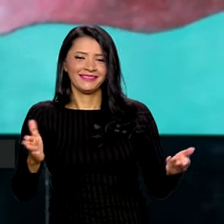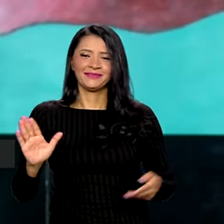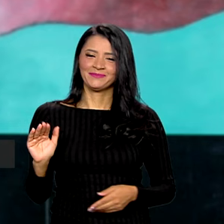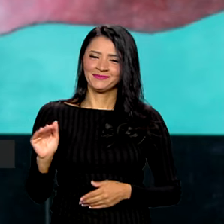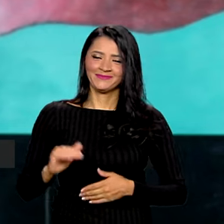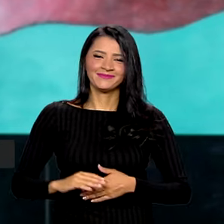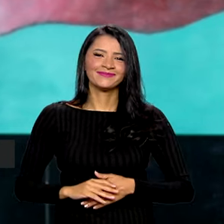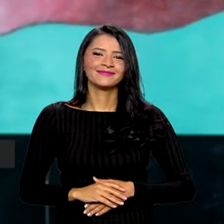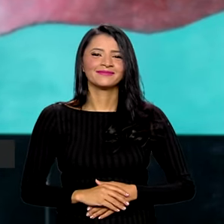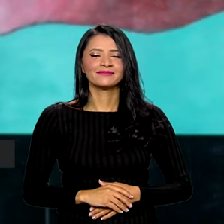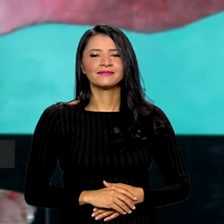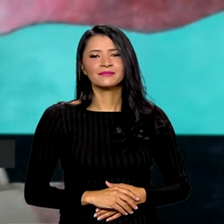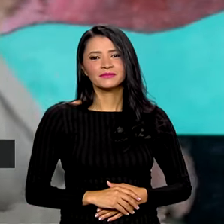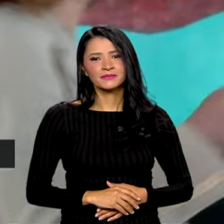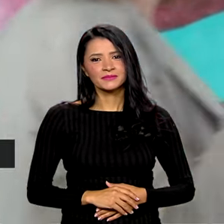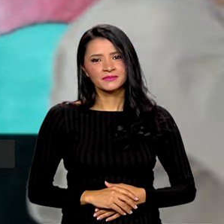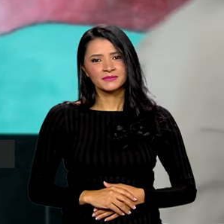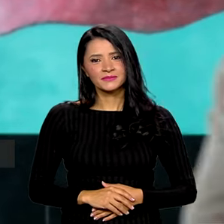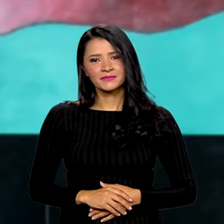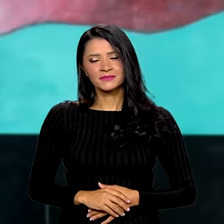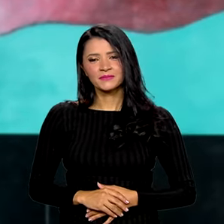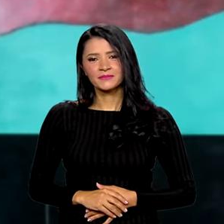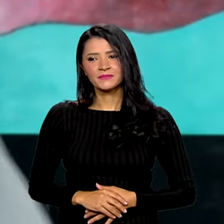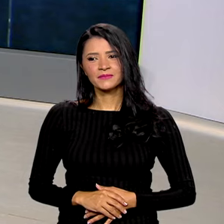gente. Obrigada.